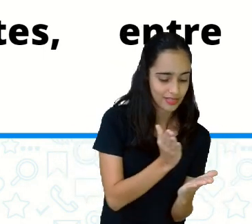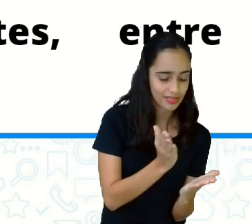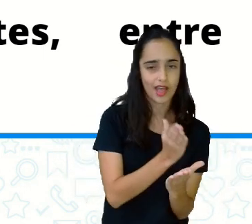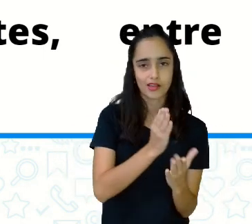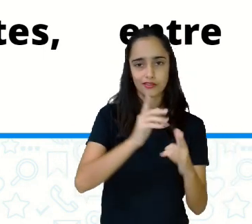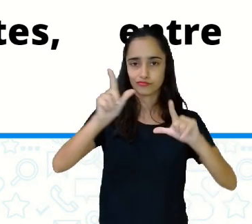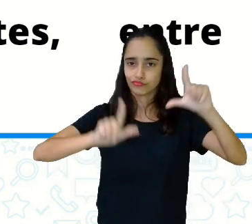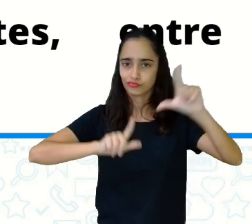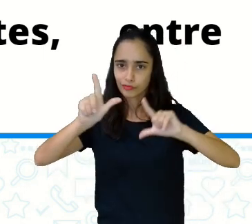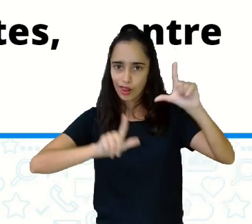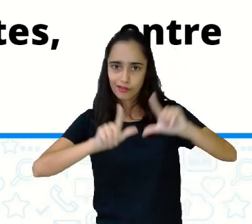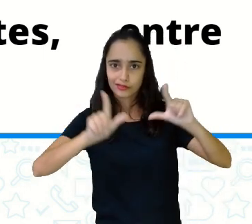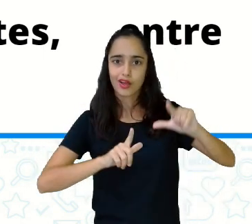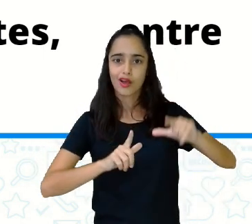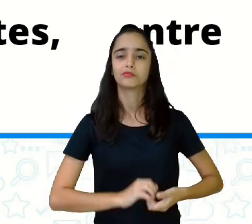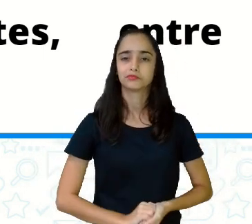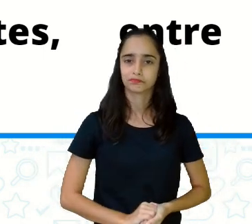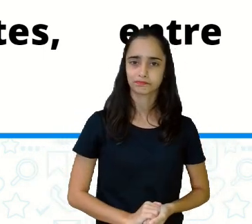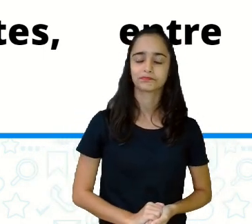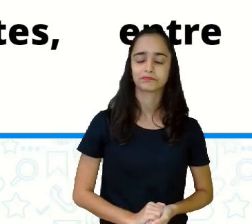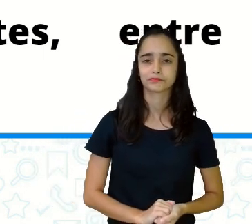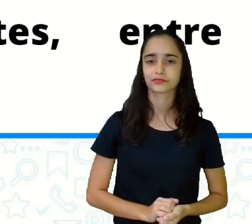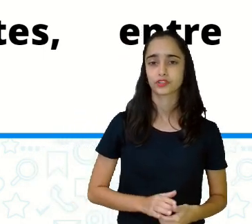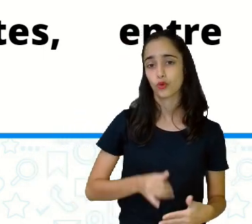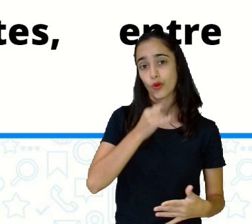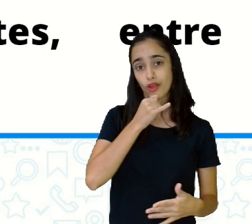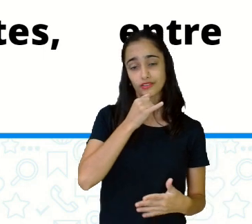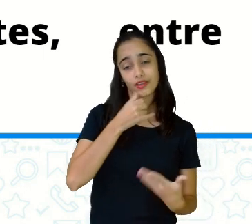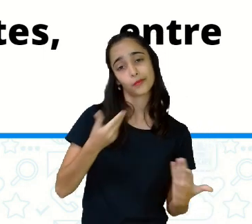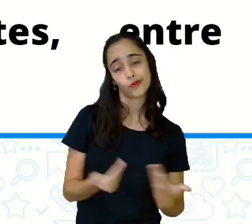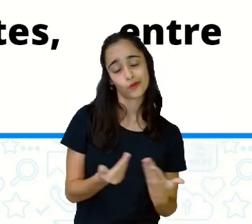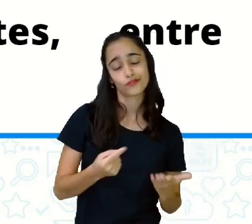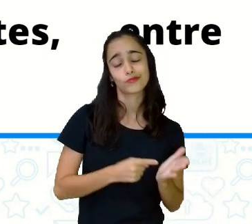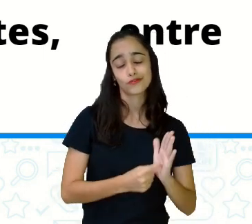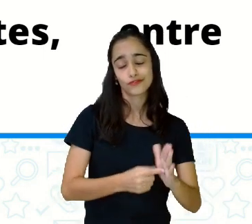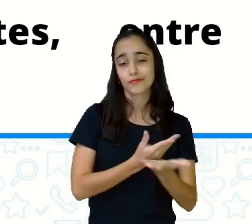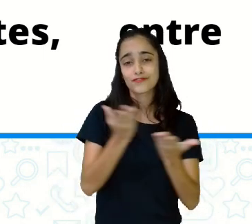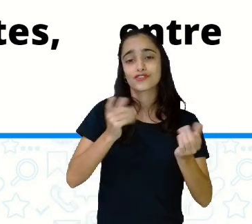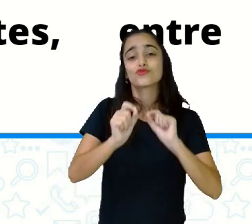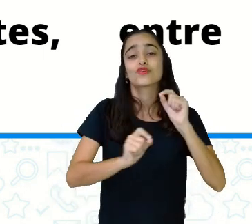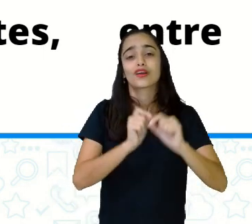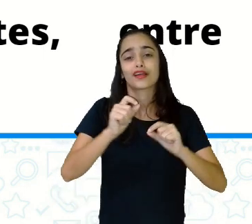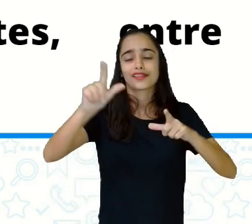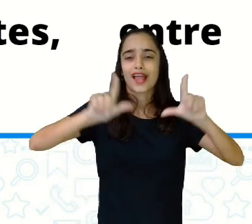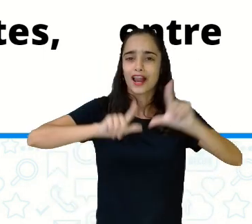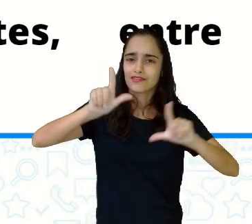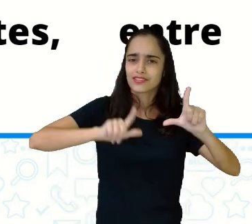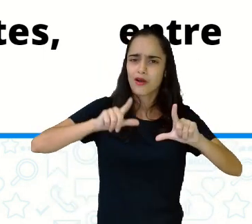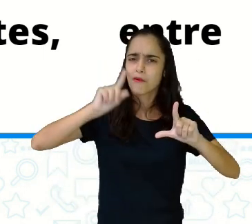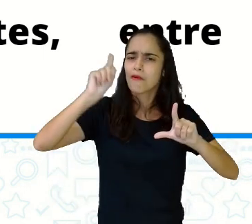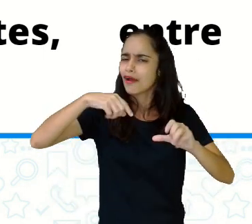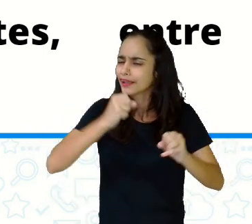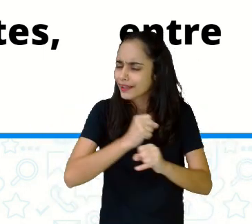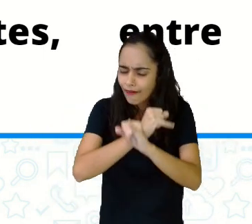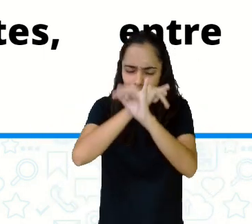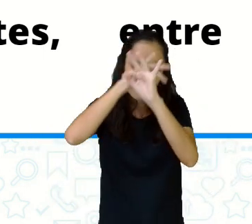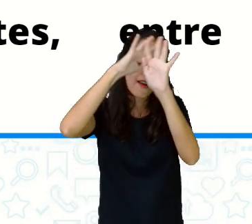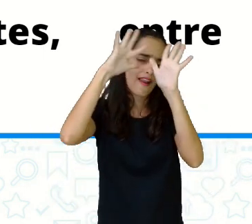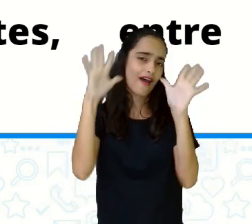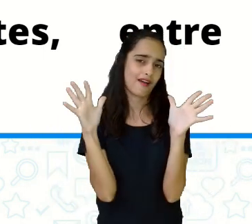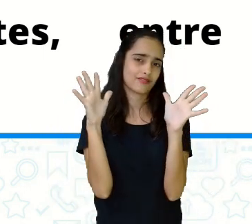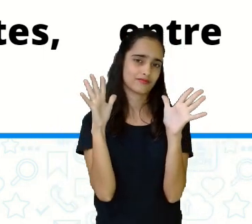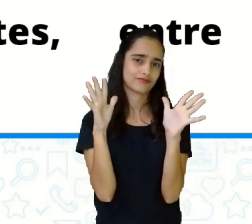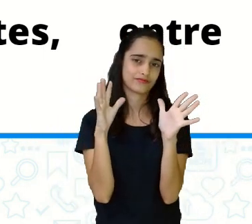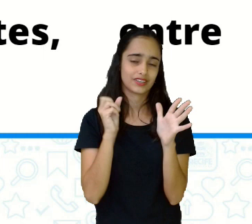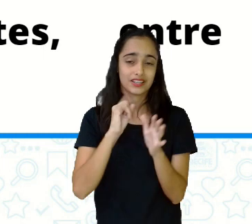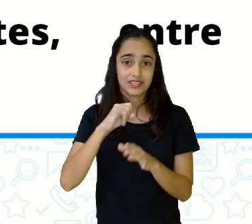estantes, entre outros. O exemplo que eu dei para vocês hoje, o da televisão, é claríssimo. Se você tiver, por exemplo, a tela